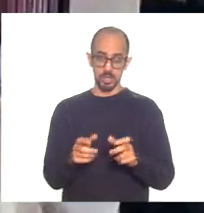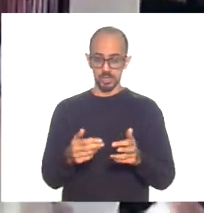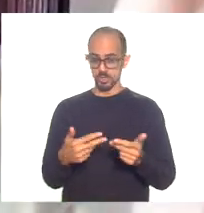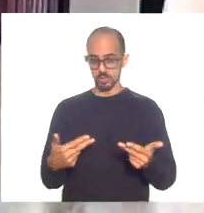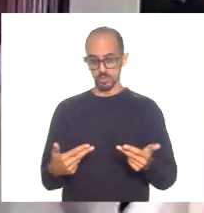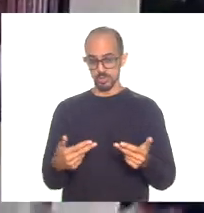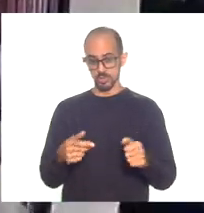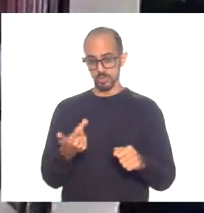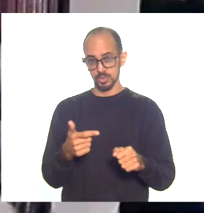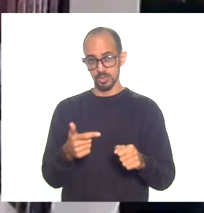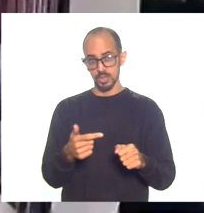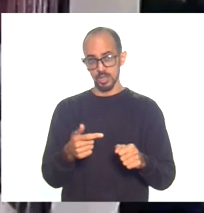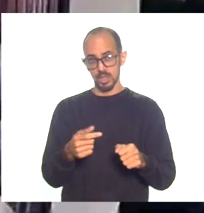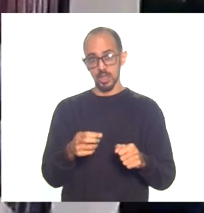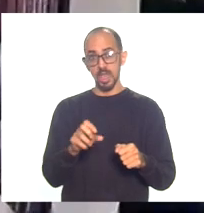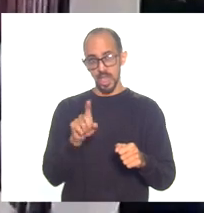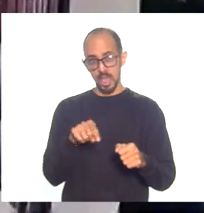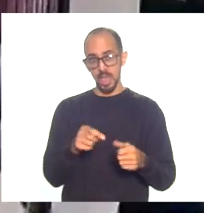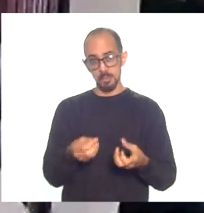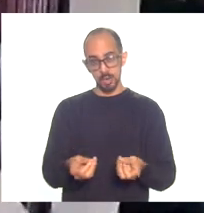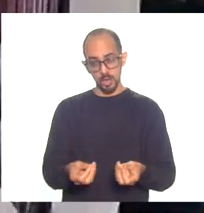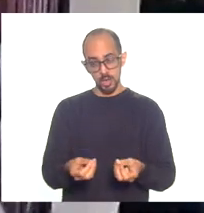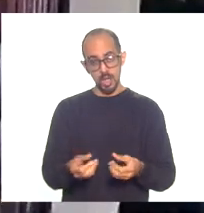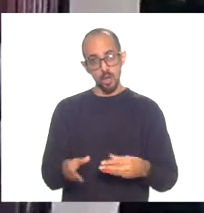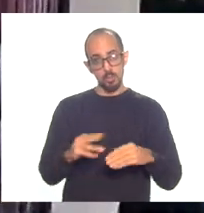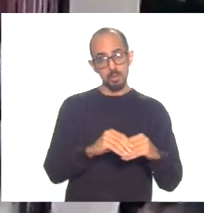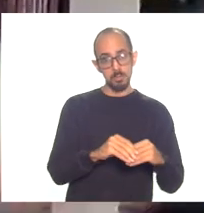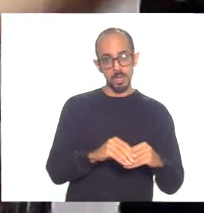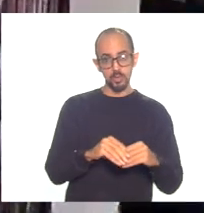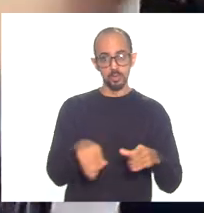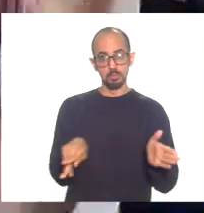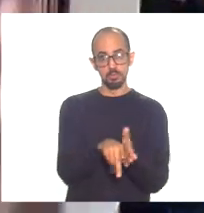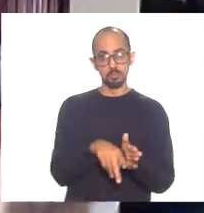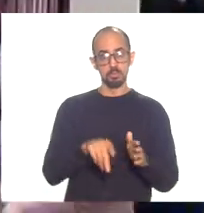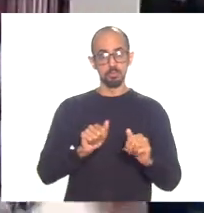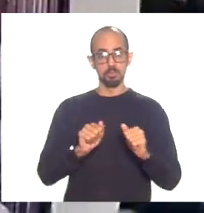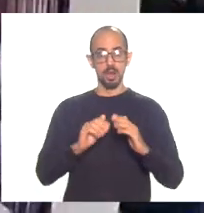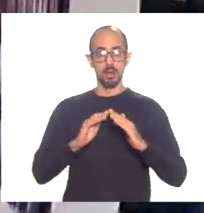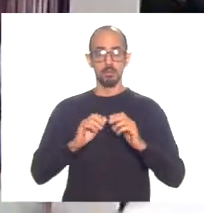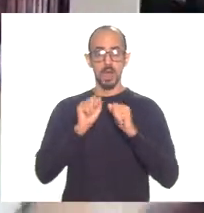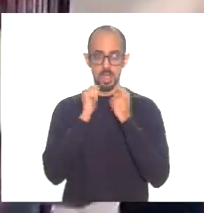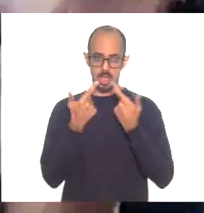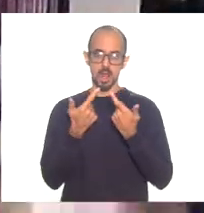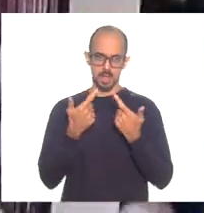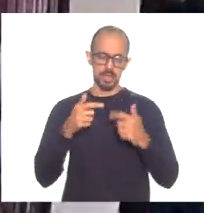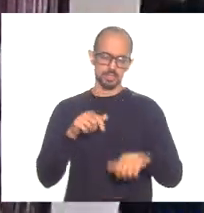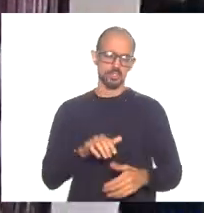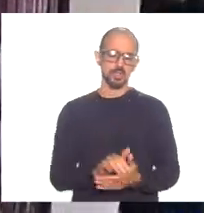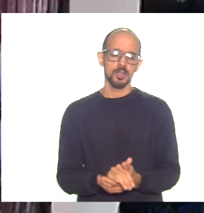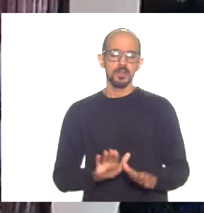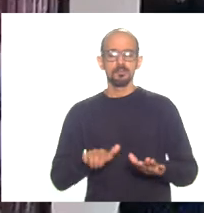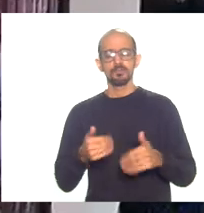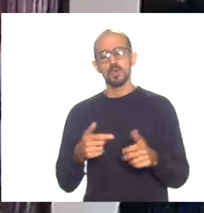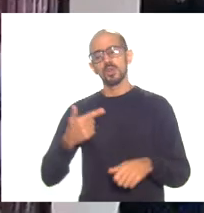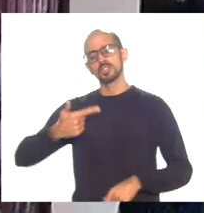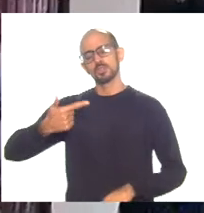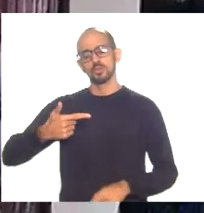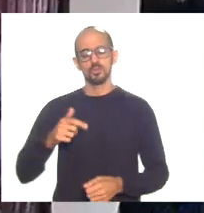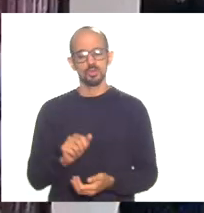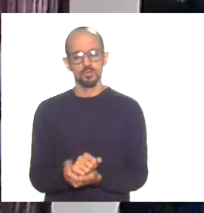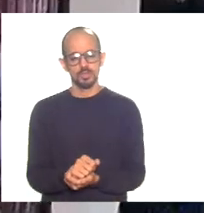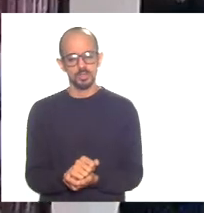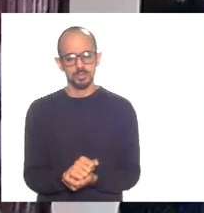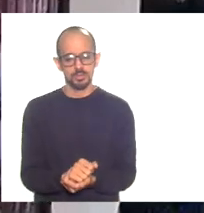como contribuição do Legislativo do Estado do Rio de Janeiro. A segunda vez que vem